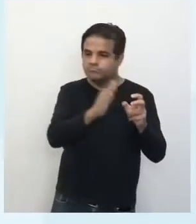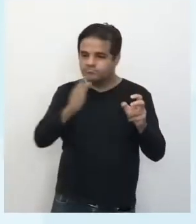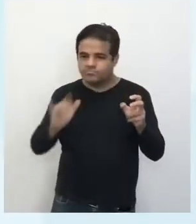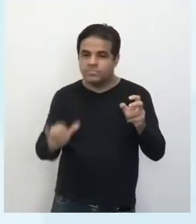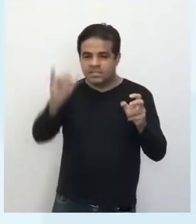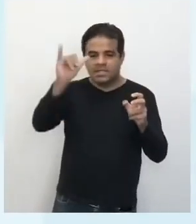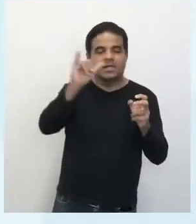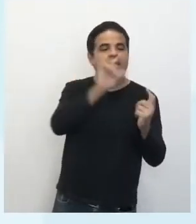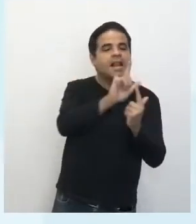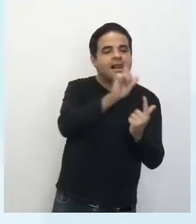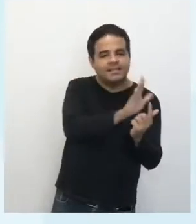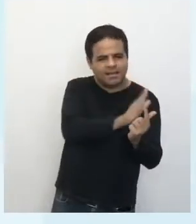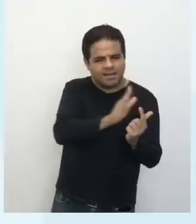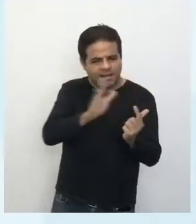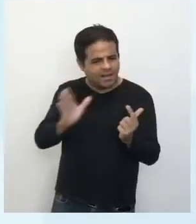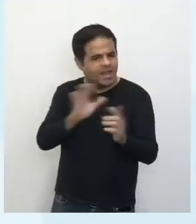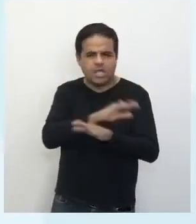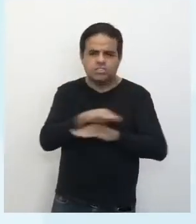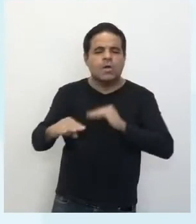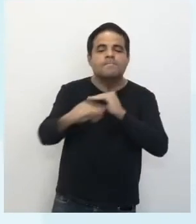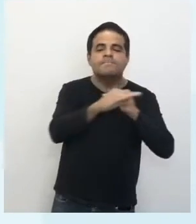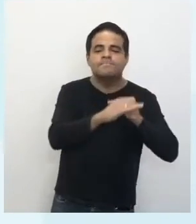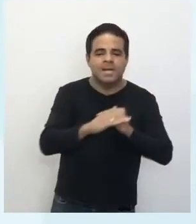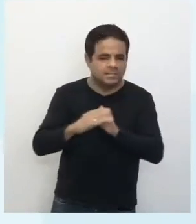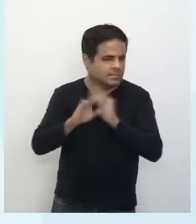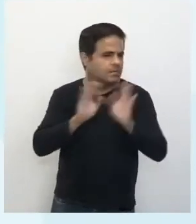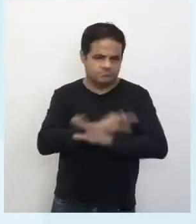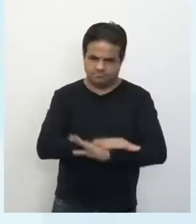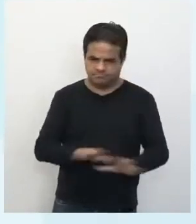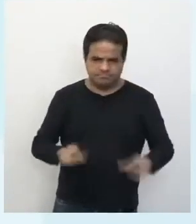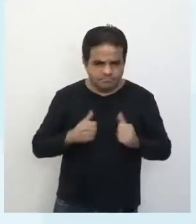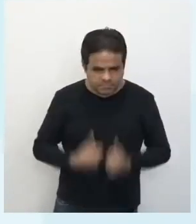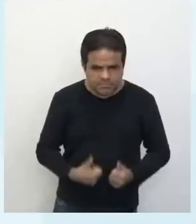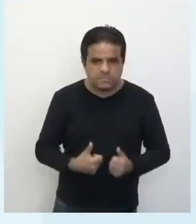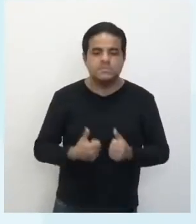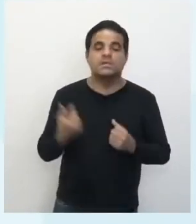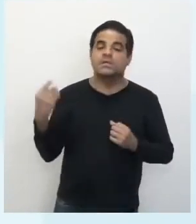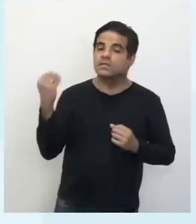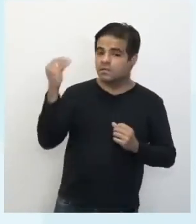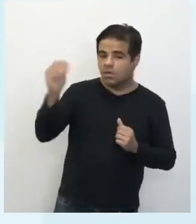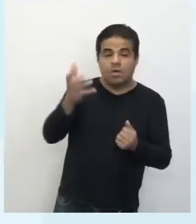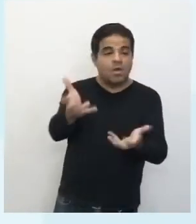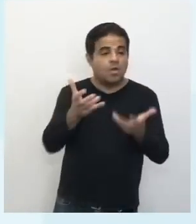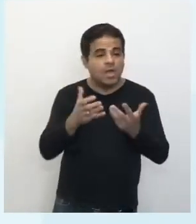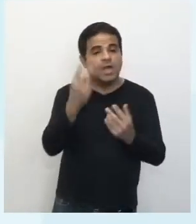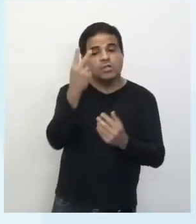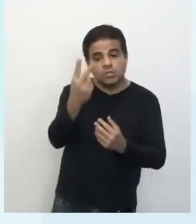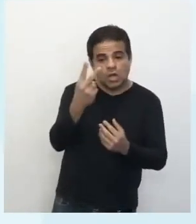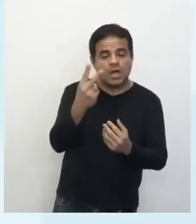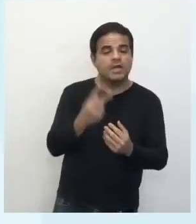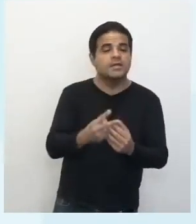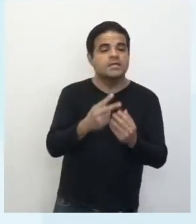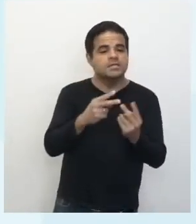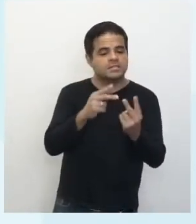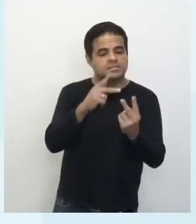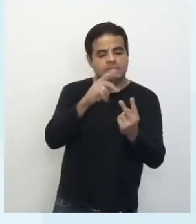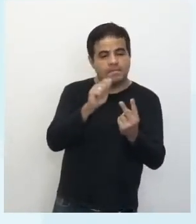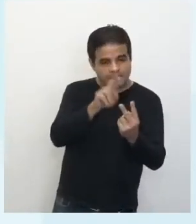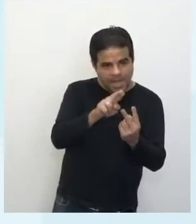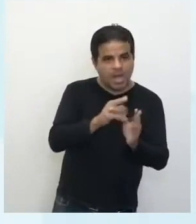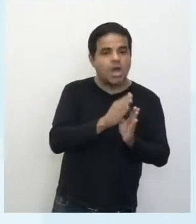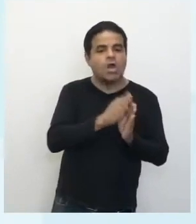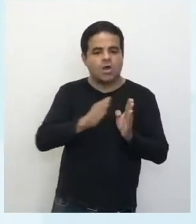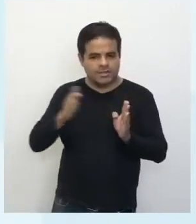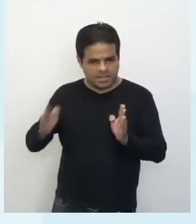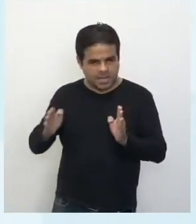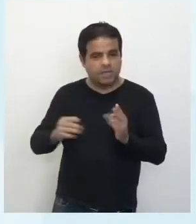ordem alfabética. É mais uma questão de padronização, tá bom? Então, olha lá, eu quero dois pares ordenados. Então, eu quero